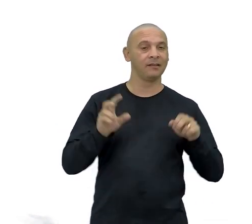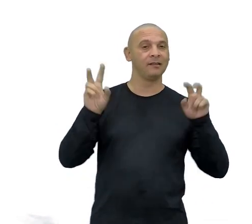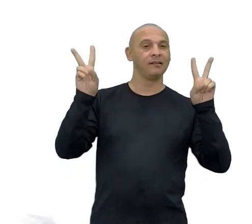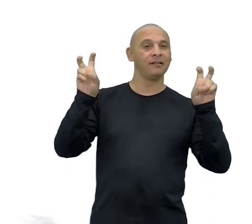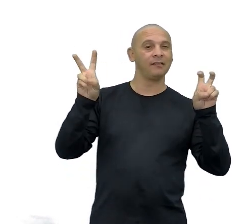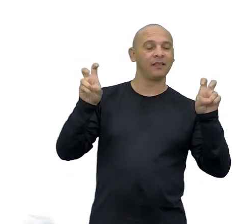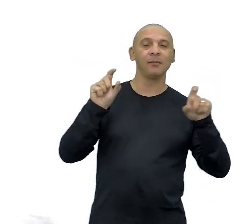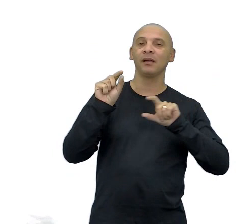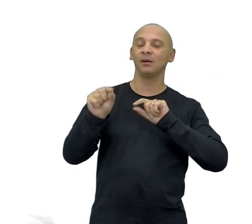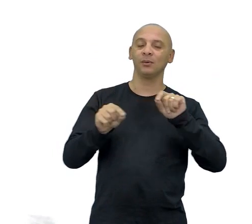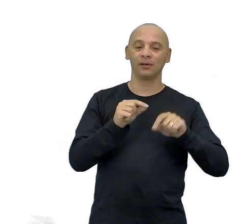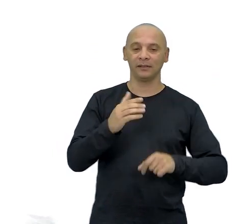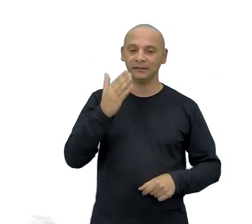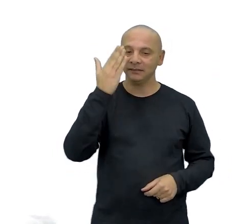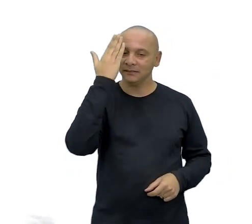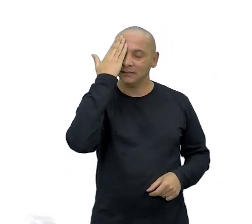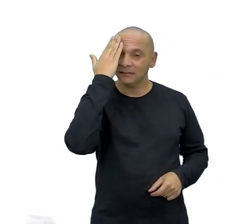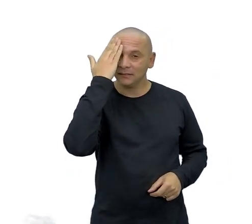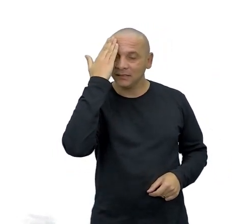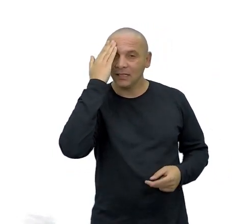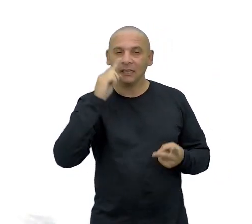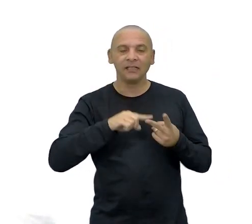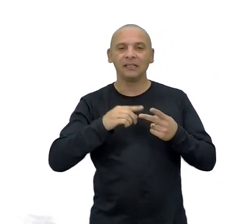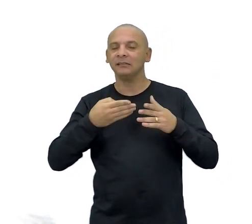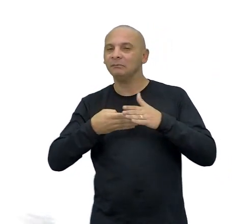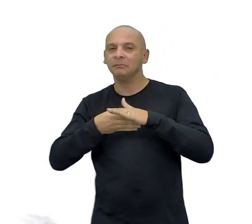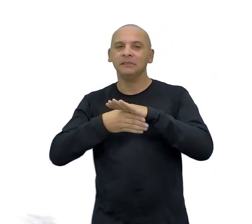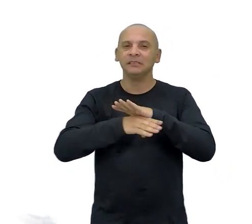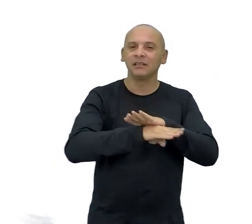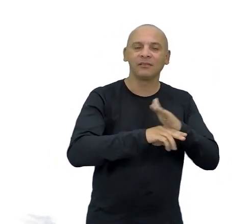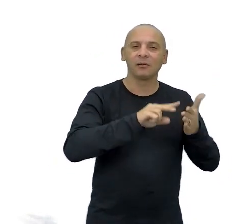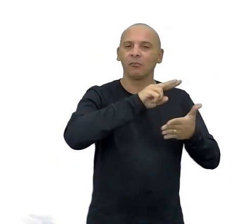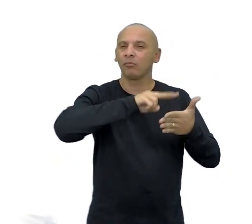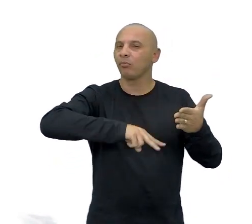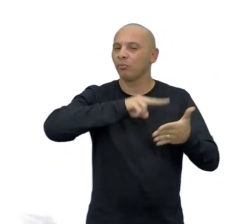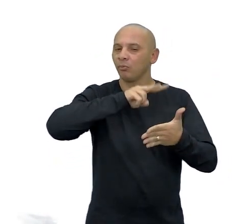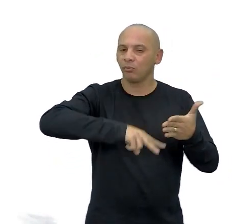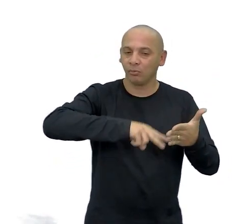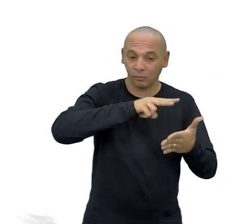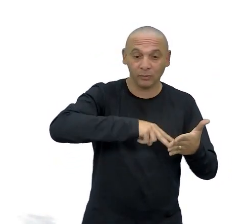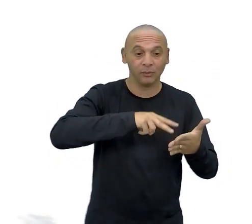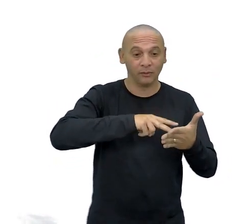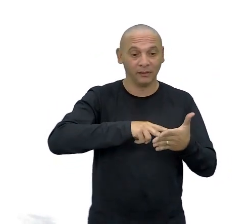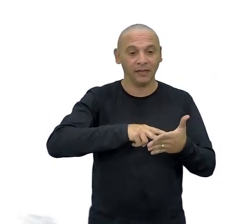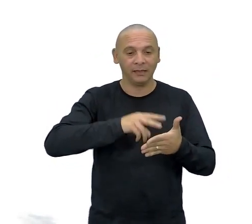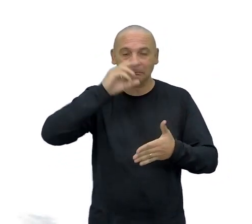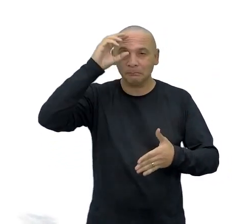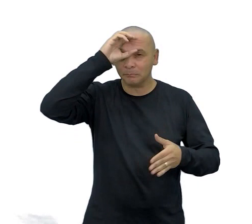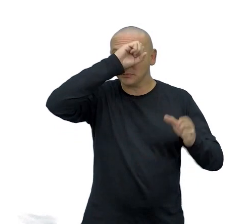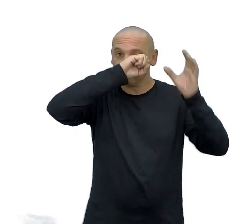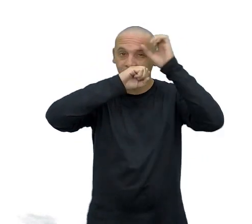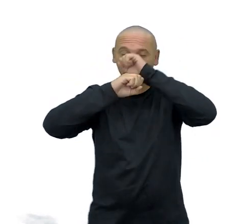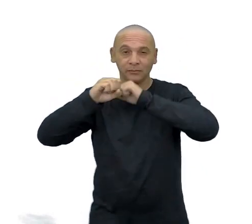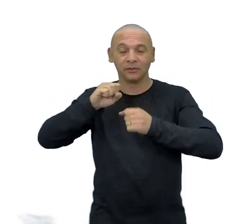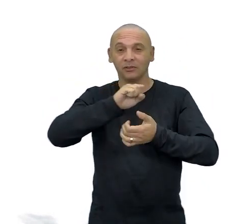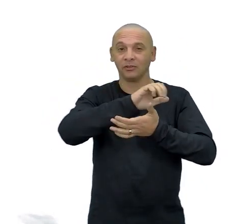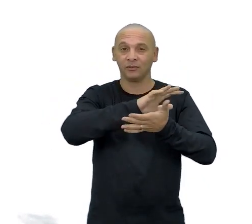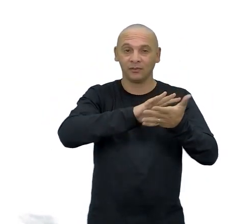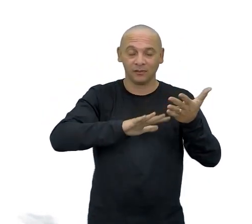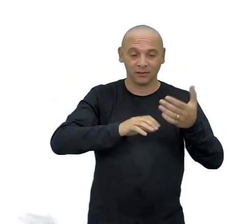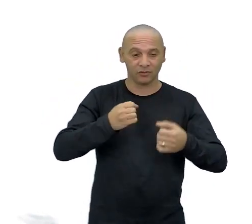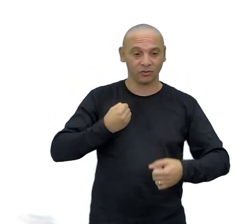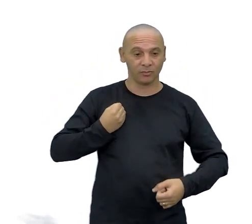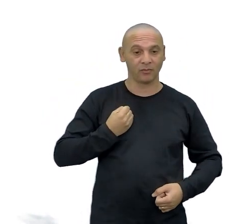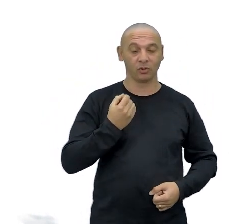tema da nossa formação é compreensão e significação leitora, possibilidades de aprendizagem a partir da sequência